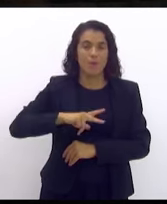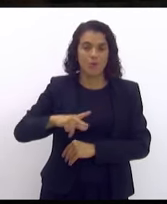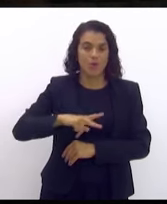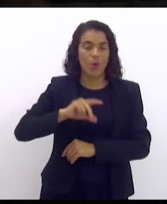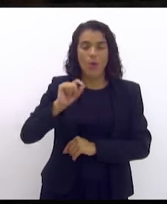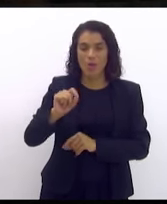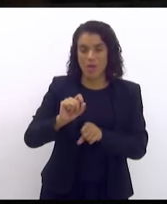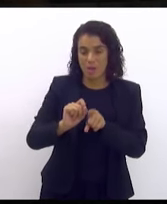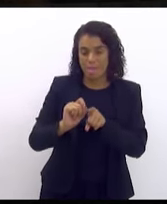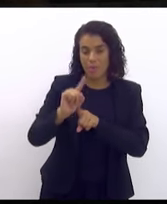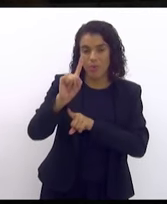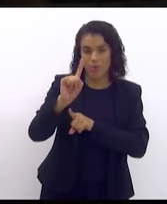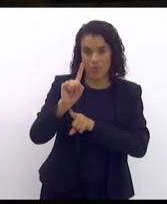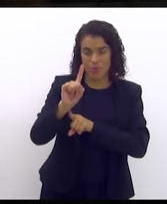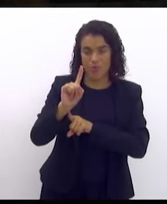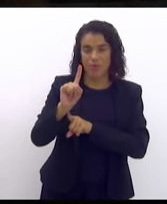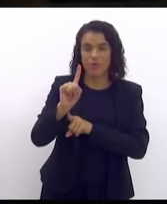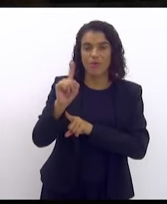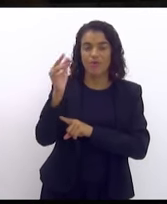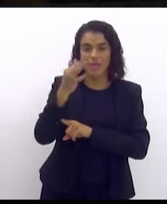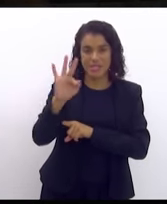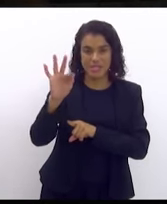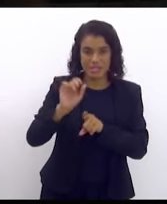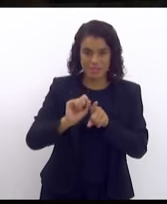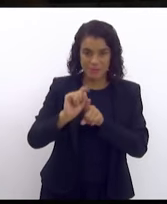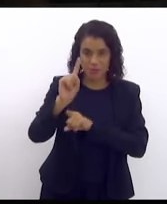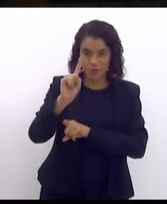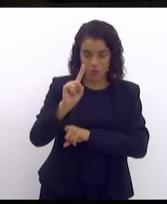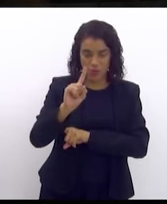expulso pelos franceses